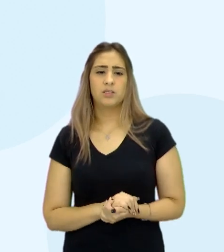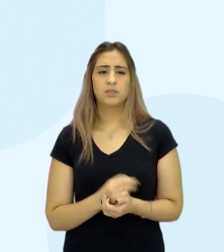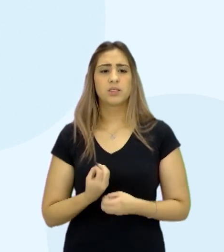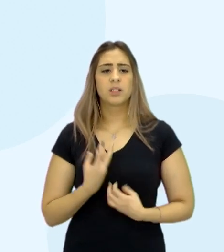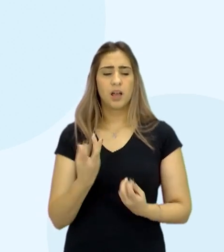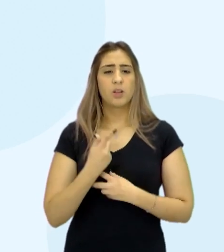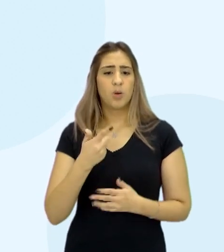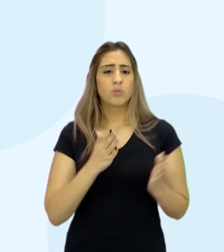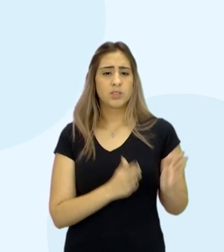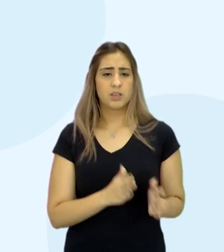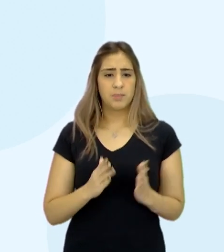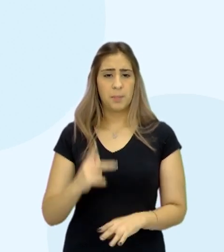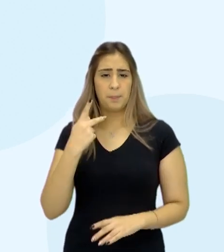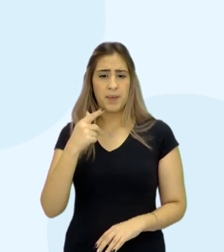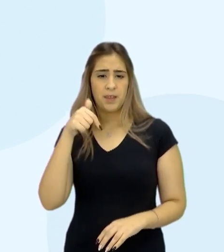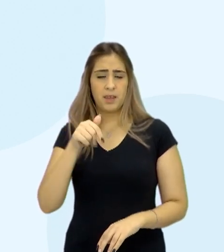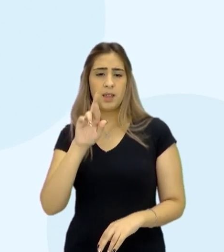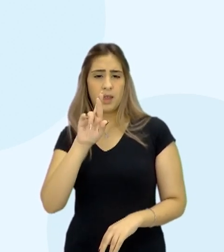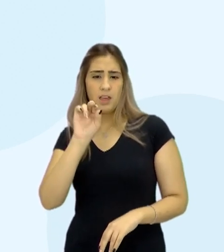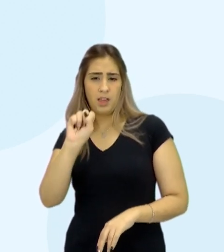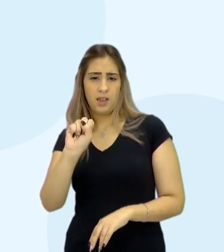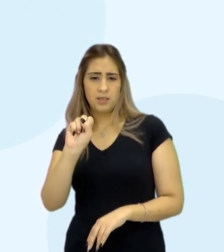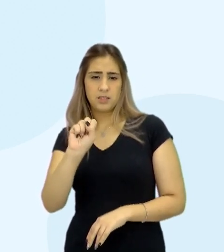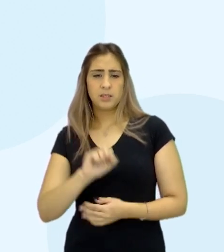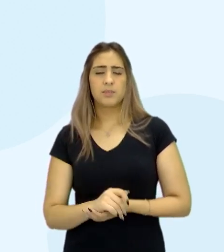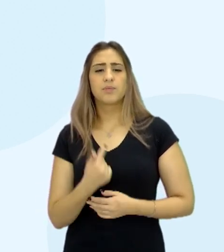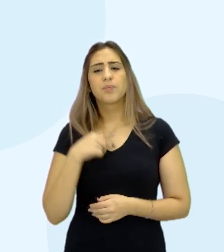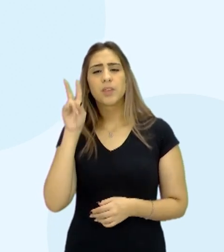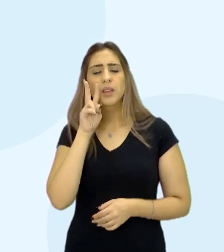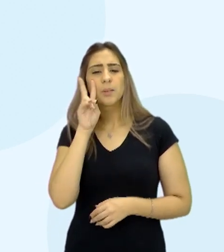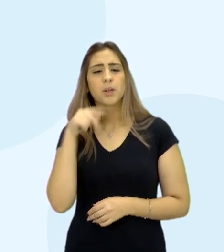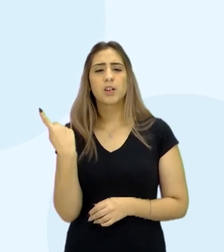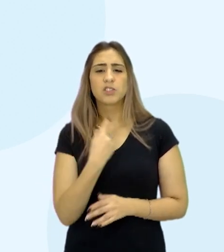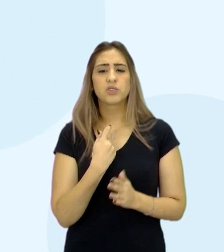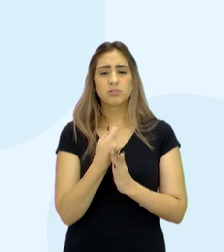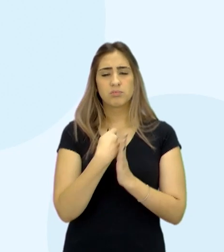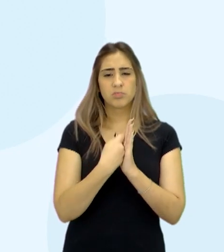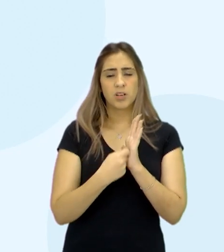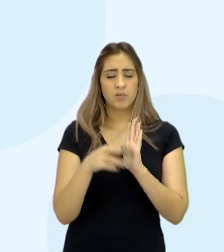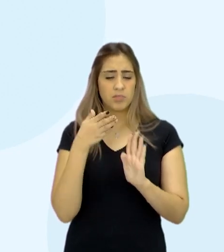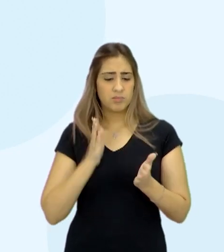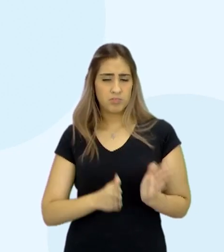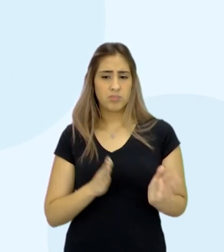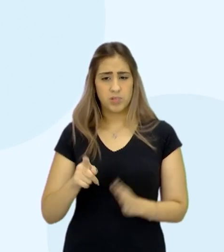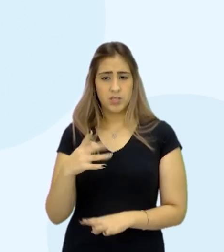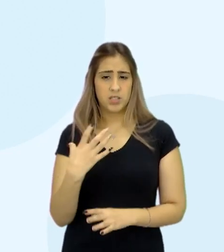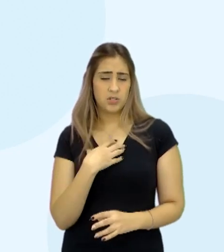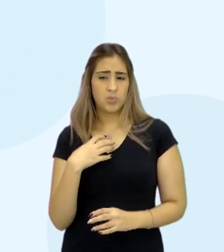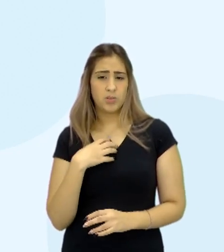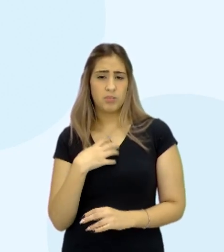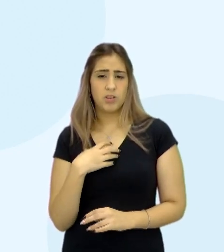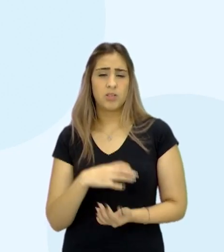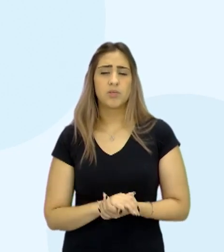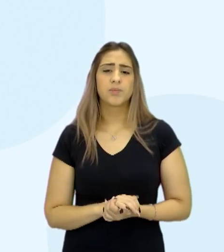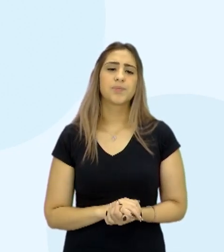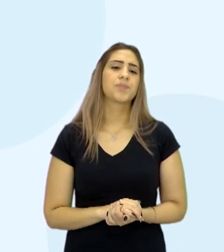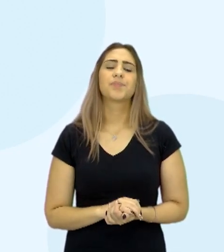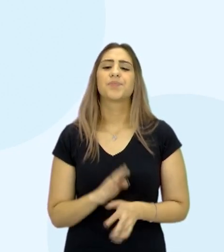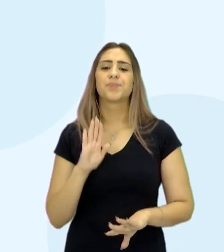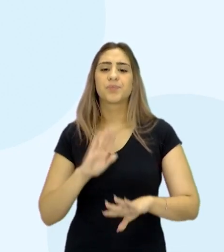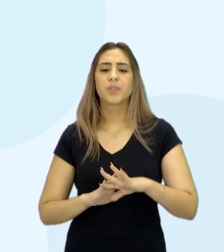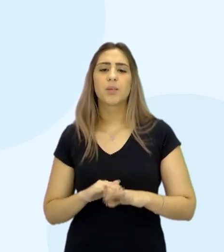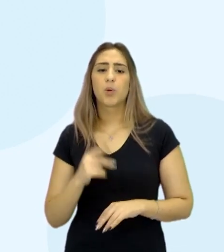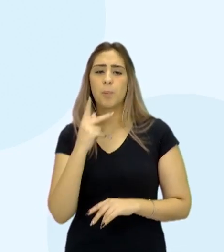os segmentos PQ e RS, lembrando que a gente escreve segmento dessa maneira, né? Chama o nome do início, do